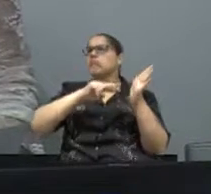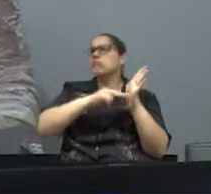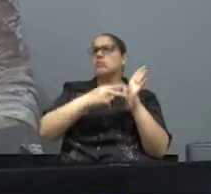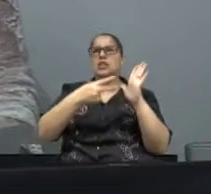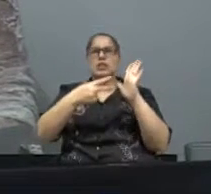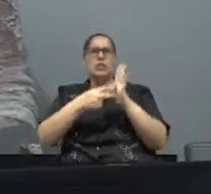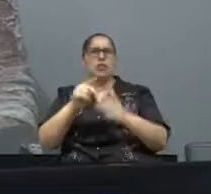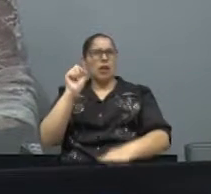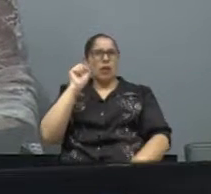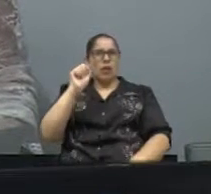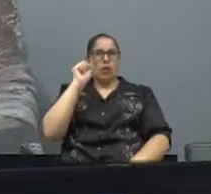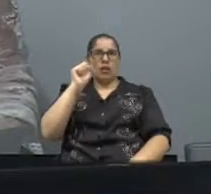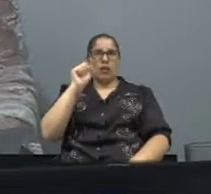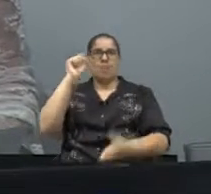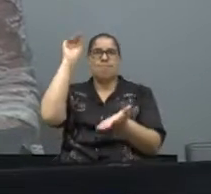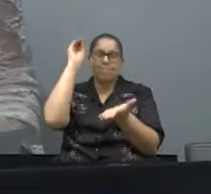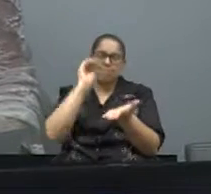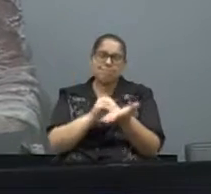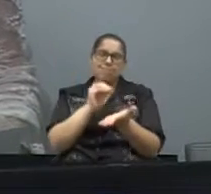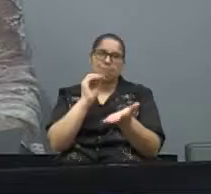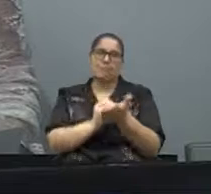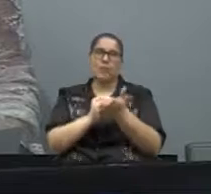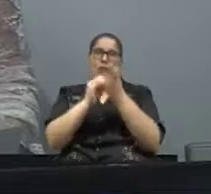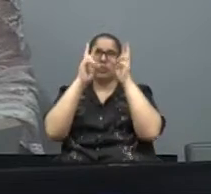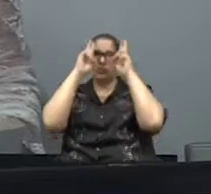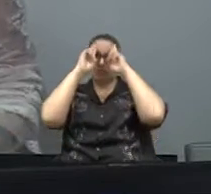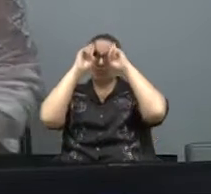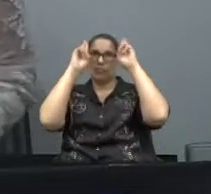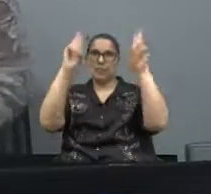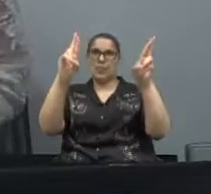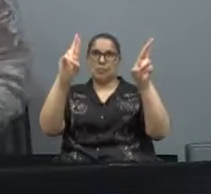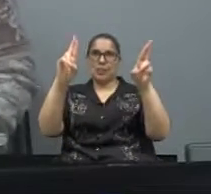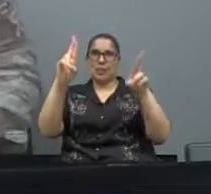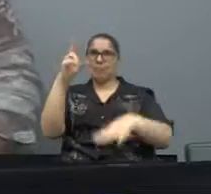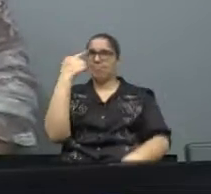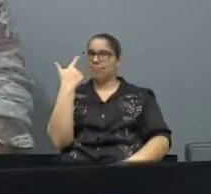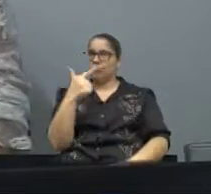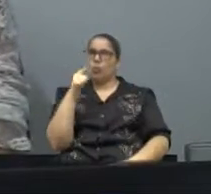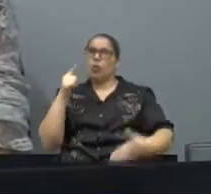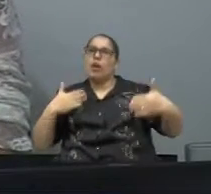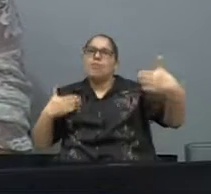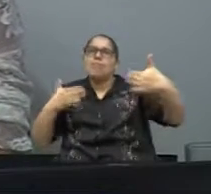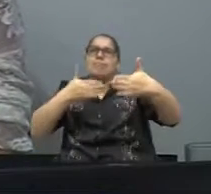a liberdade para ultrapassar os limites.